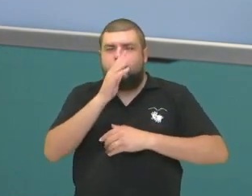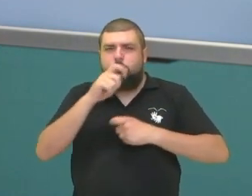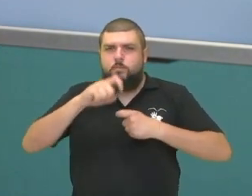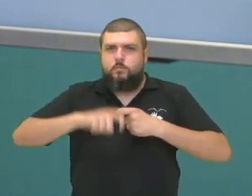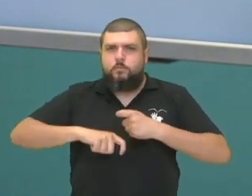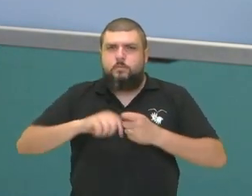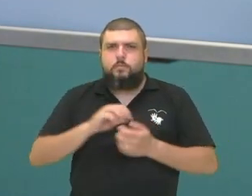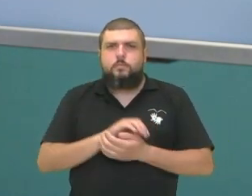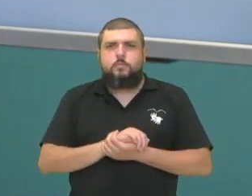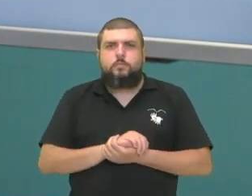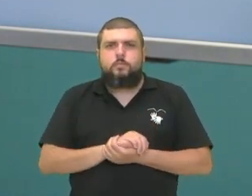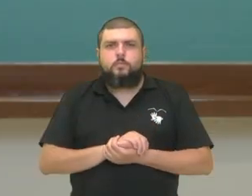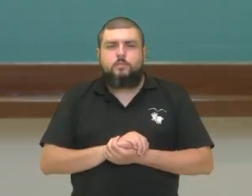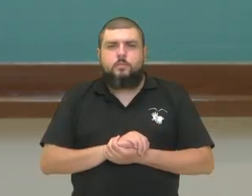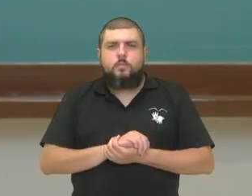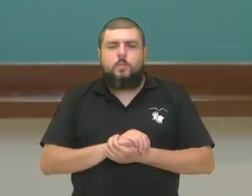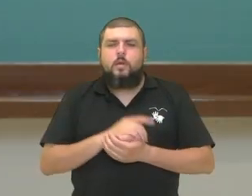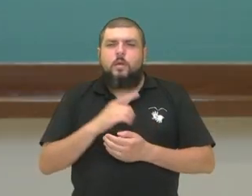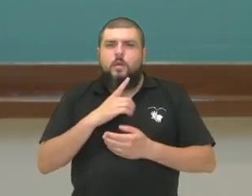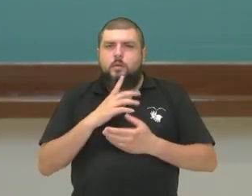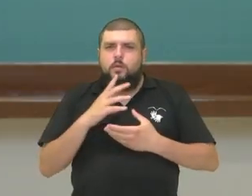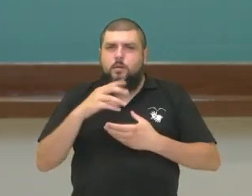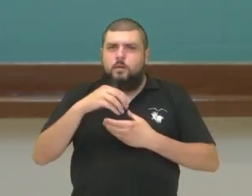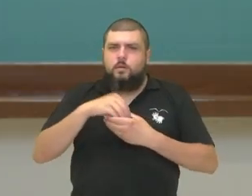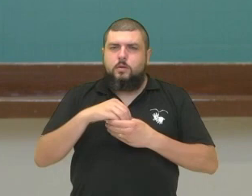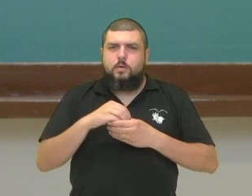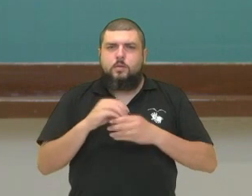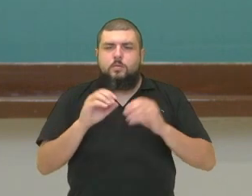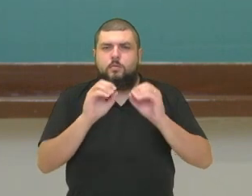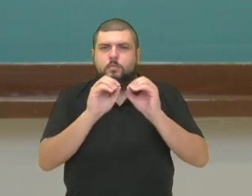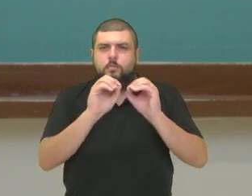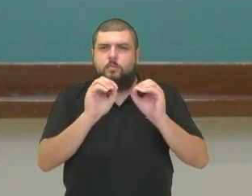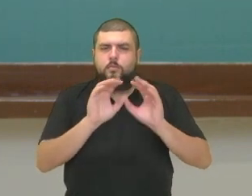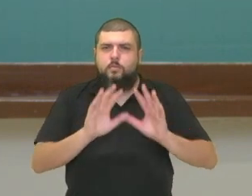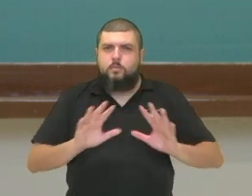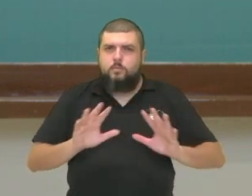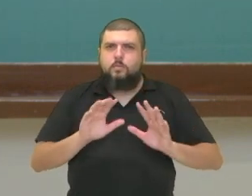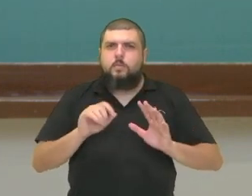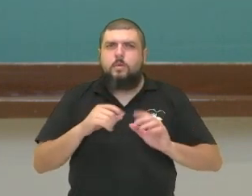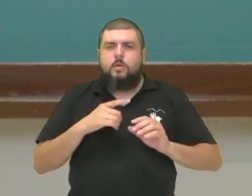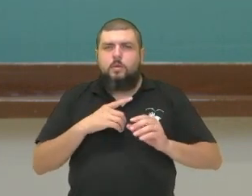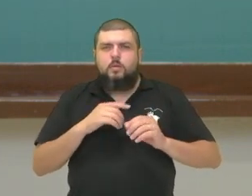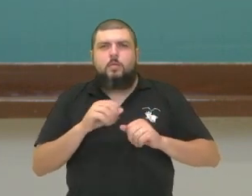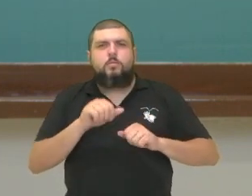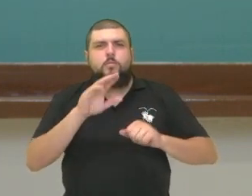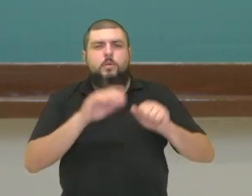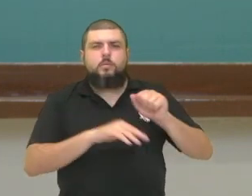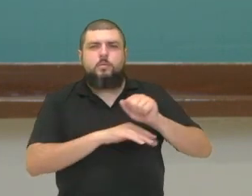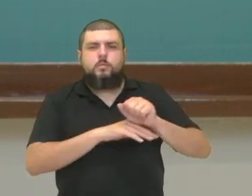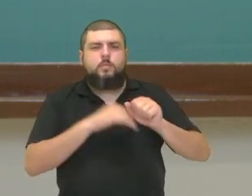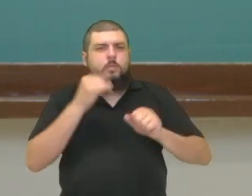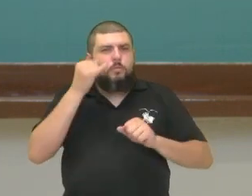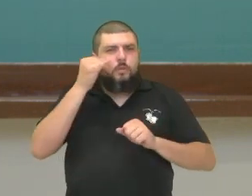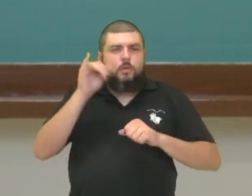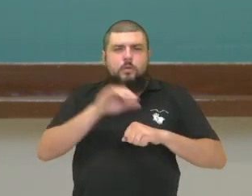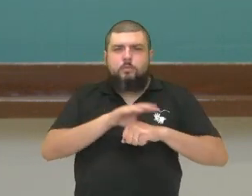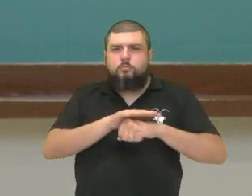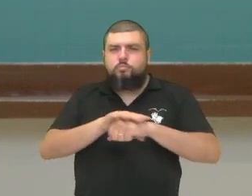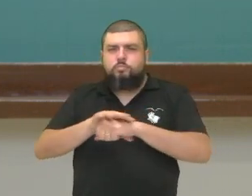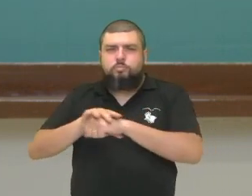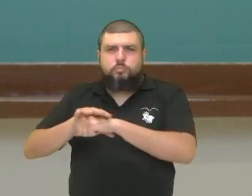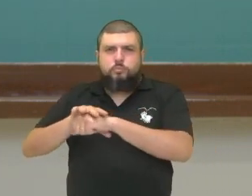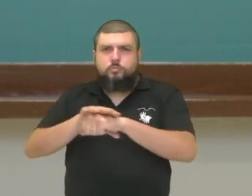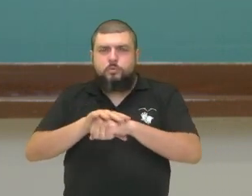a vagina tem uma microbiota e deixa isso mais ácido nesse meio mais rápido para evitar a proliferação